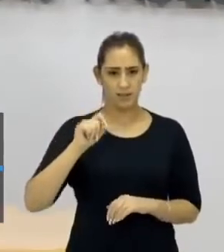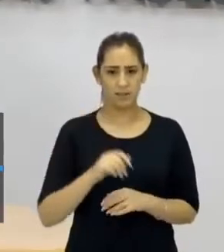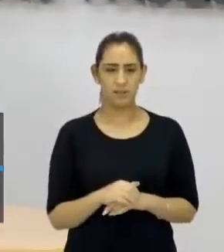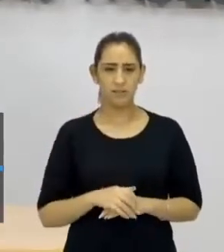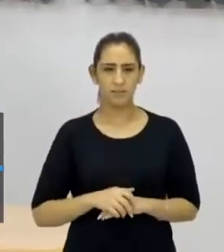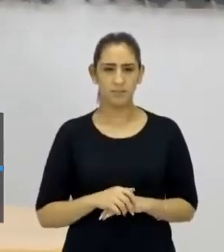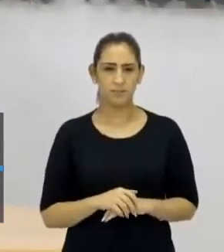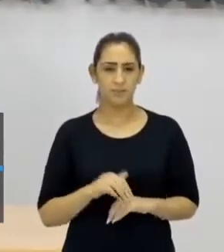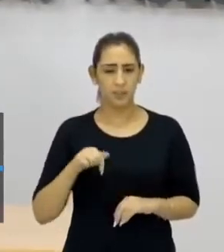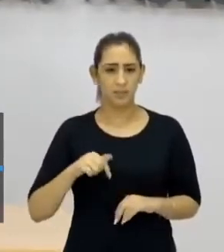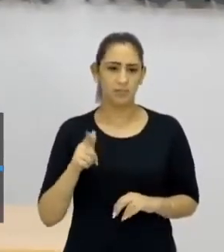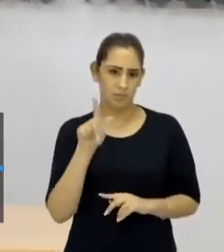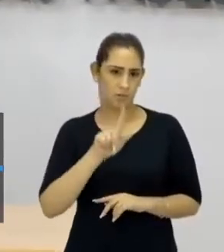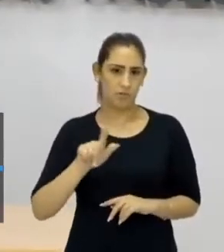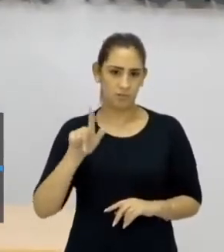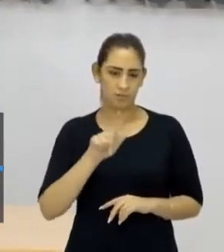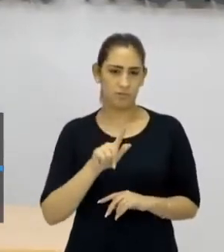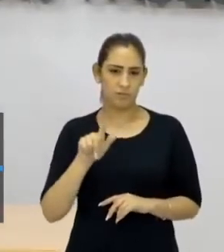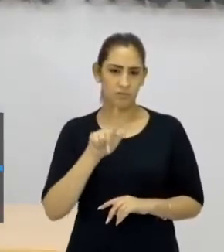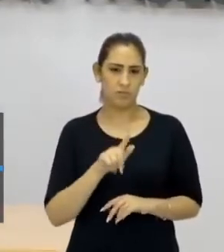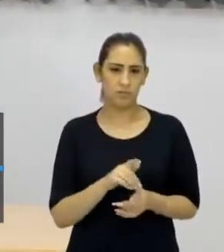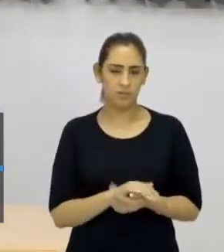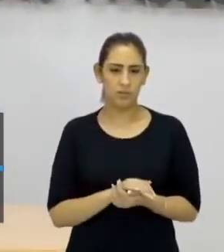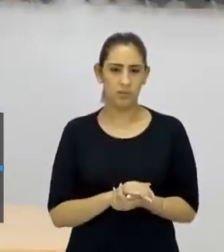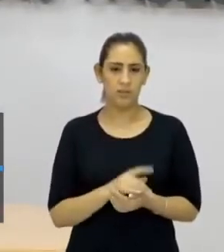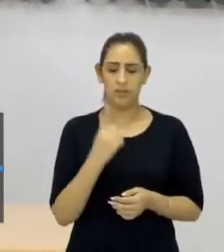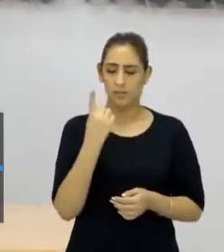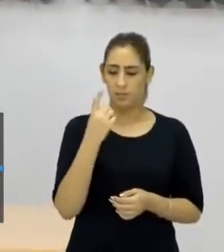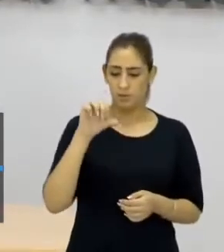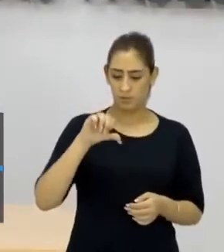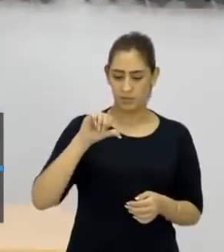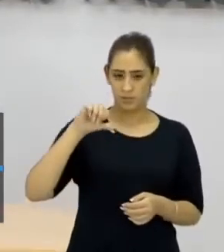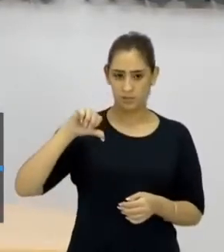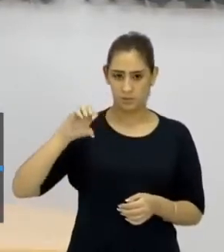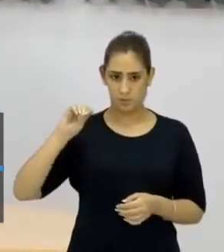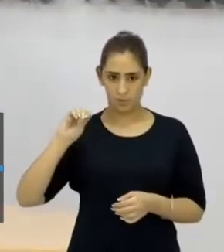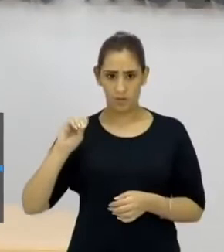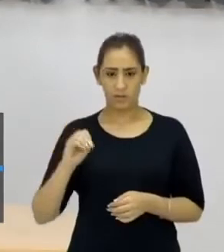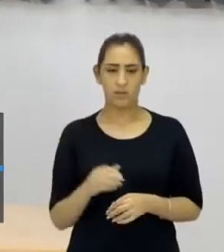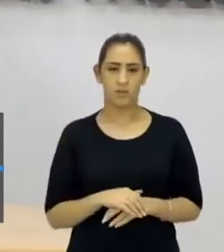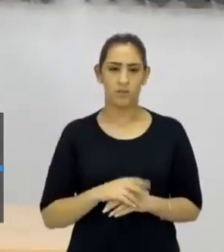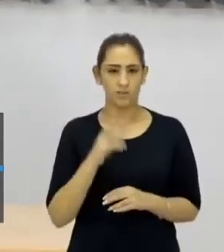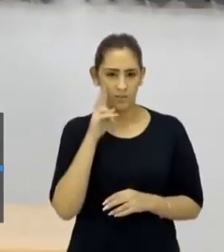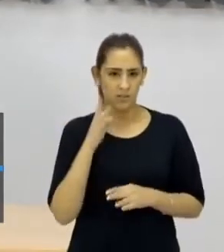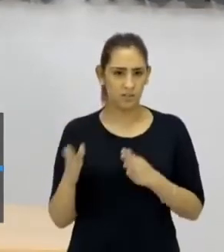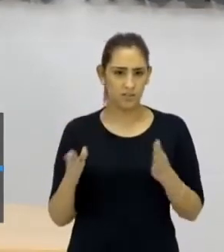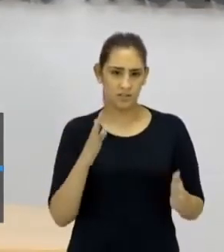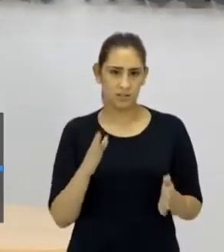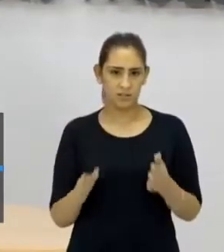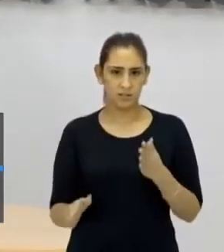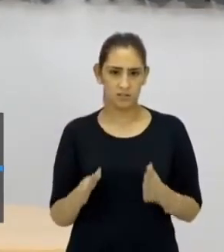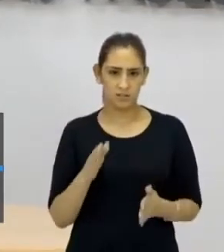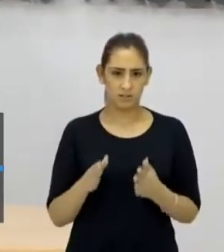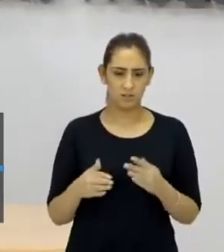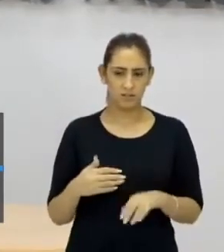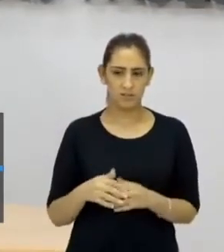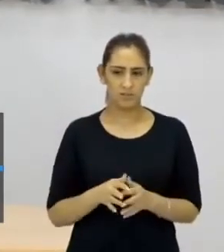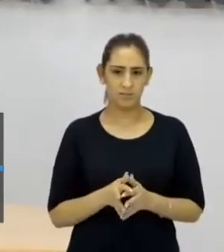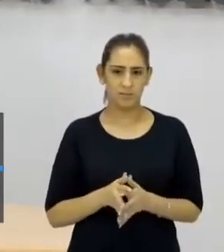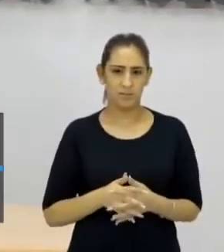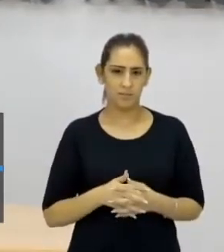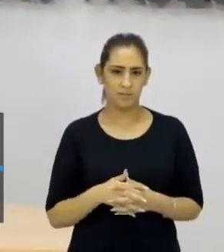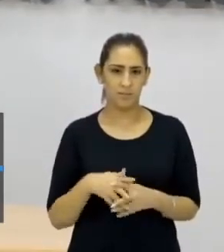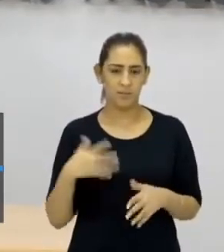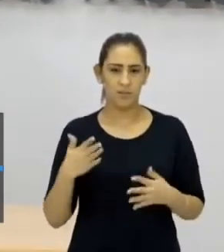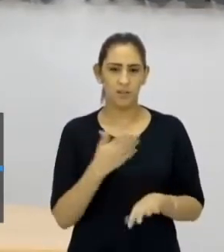né, e logicamente tomando encorpamento a partir da década de 1990. Né? Então vejo o quanto se